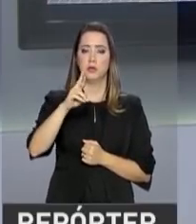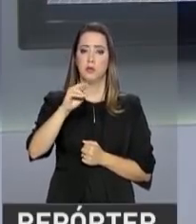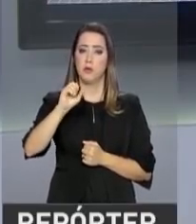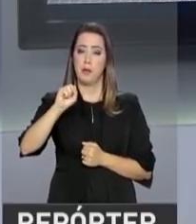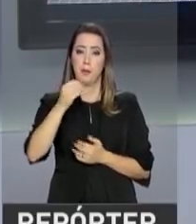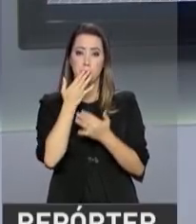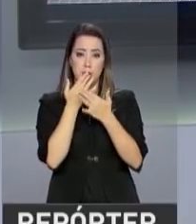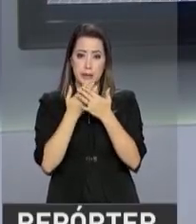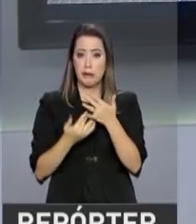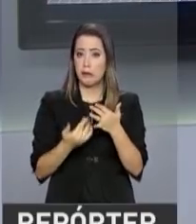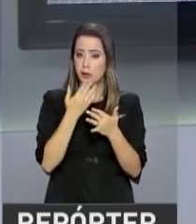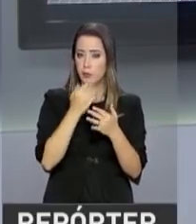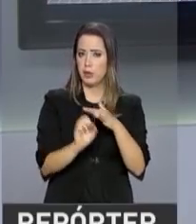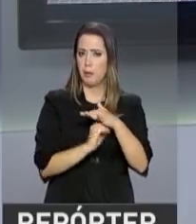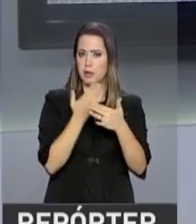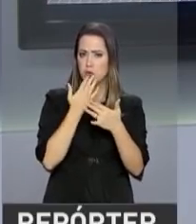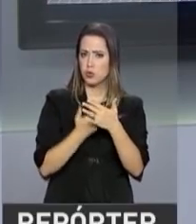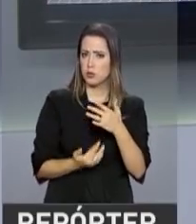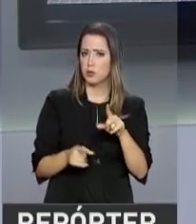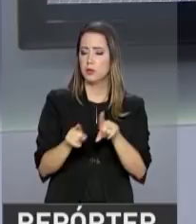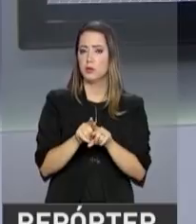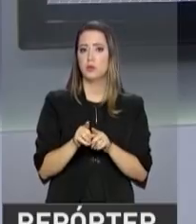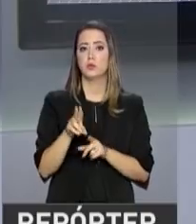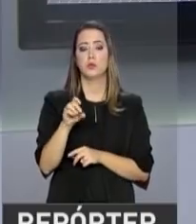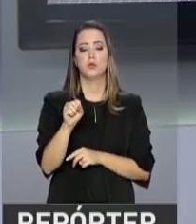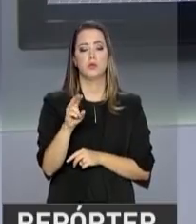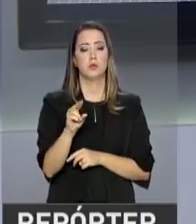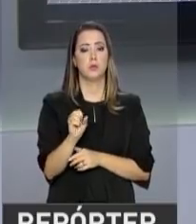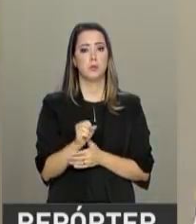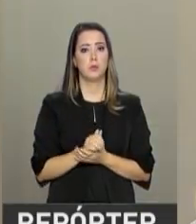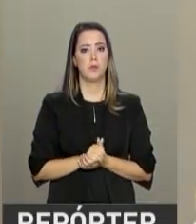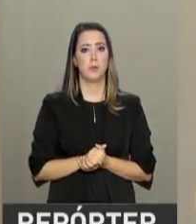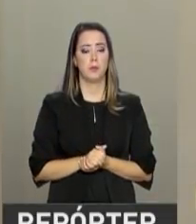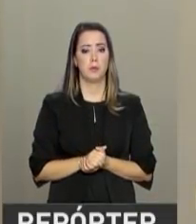sangue, criada para atender pacientes do Sistema Único de Saúde.